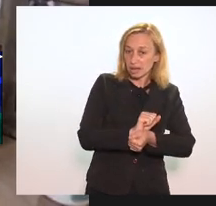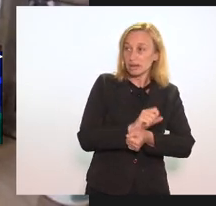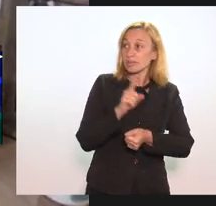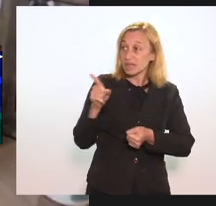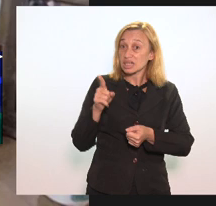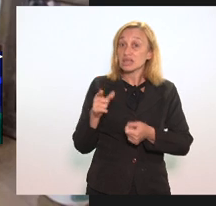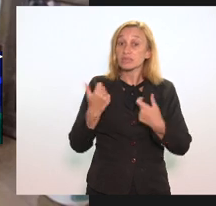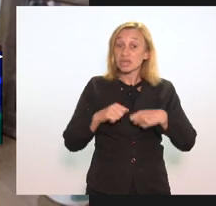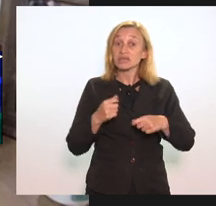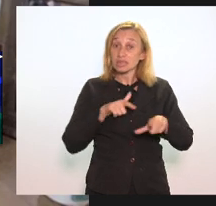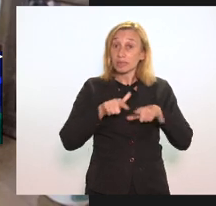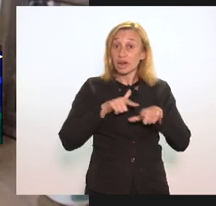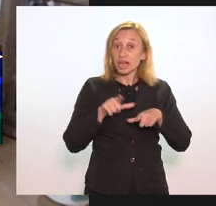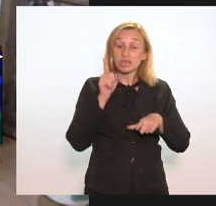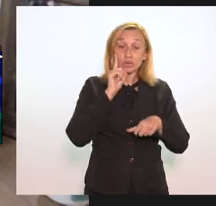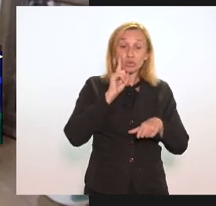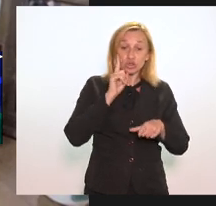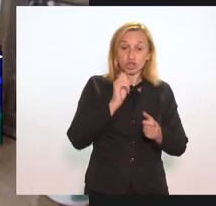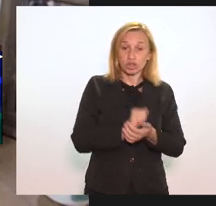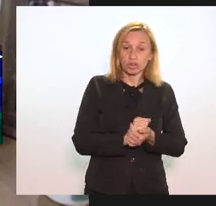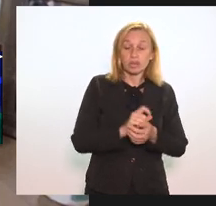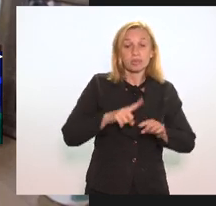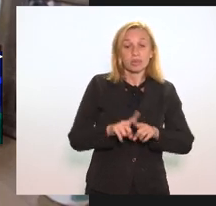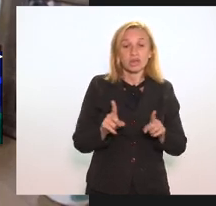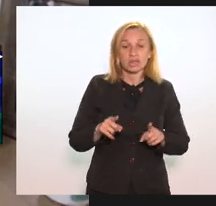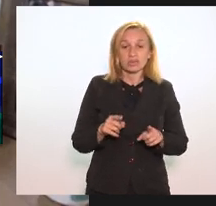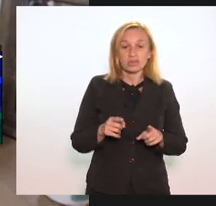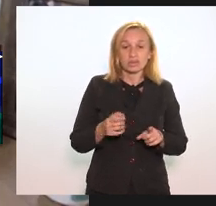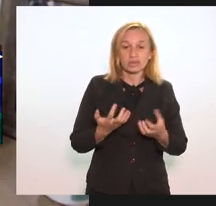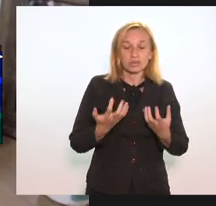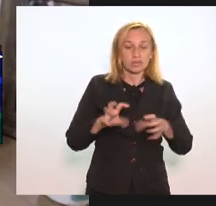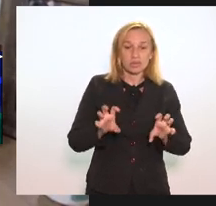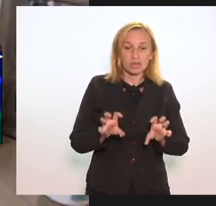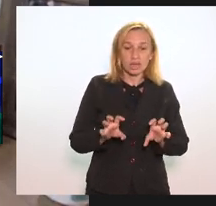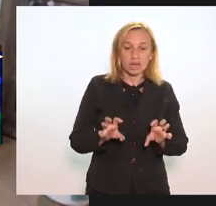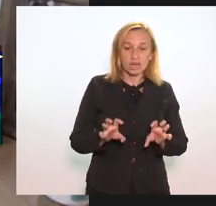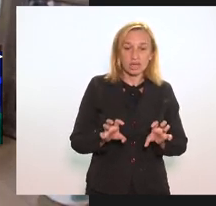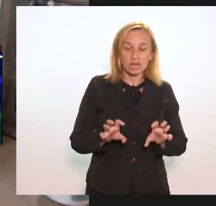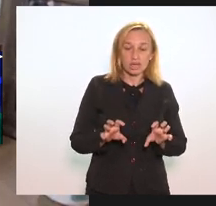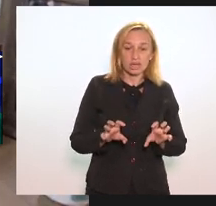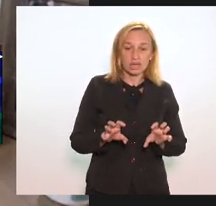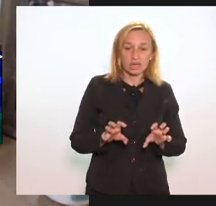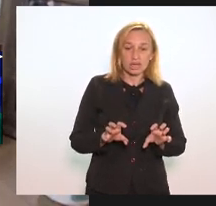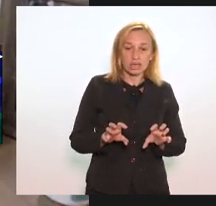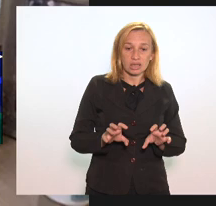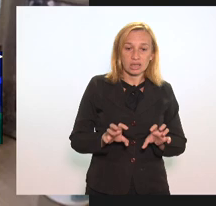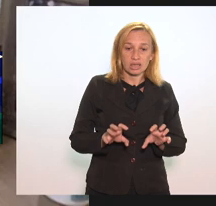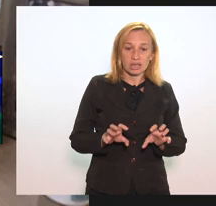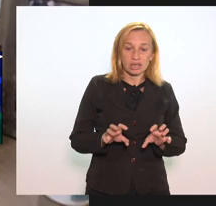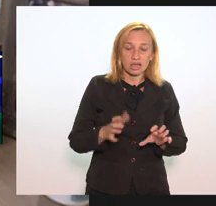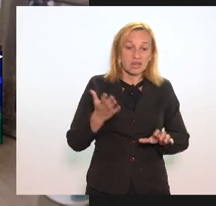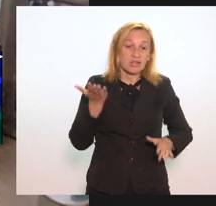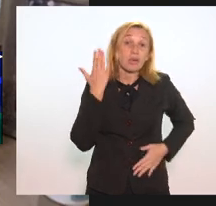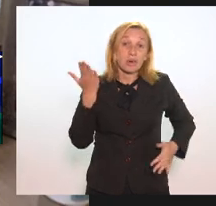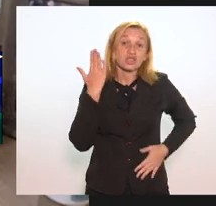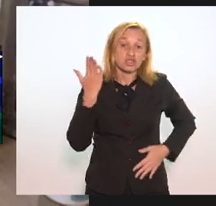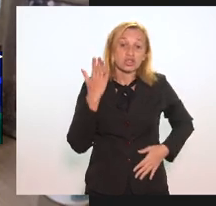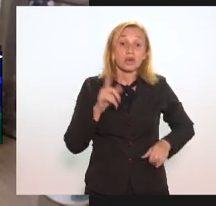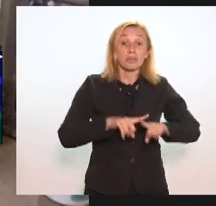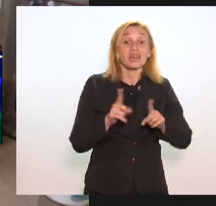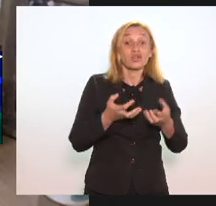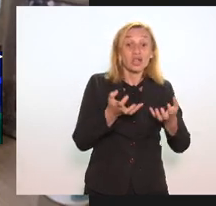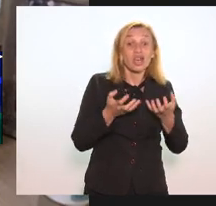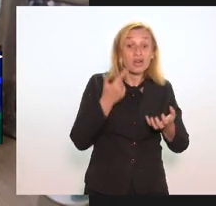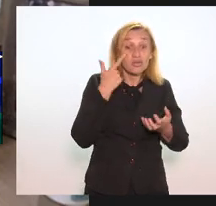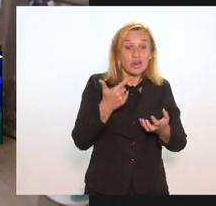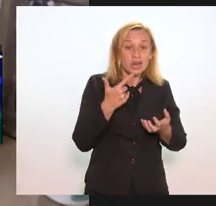trabalhadoras e não quer andar em baixo da criminalidade agora eu quero